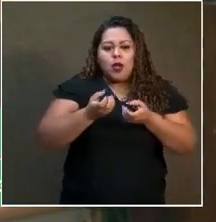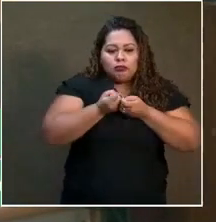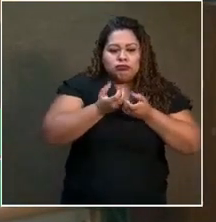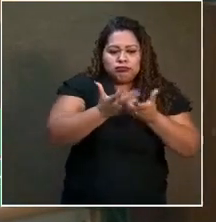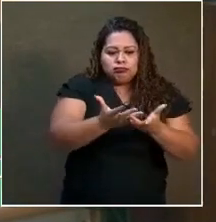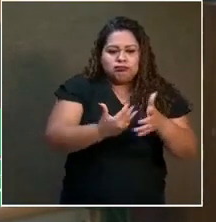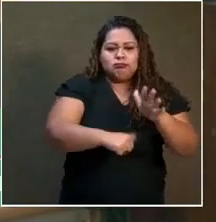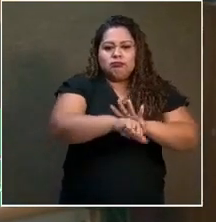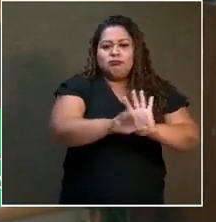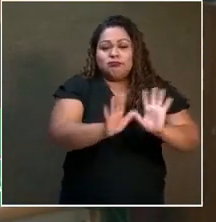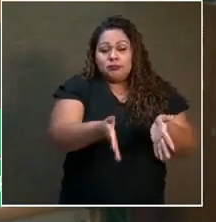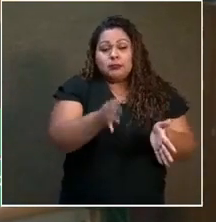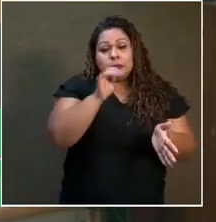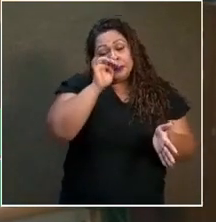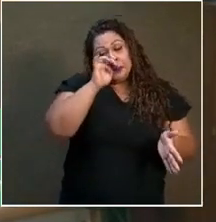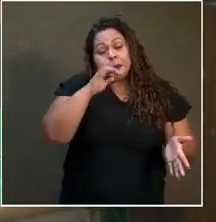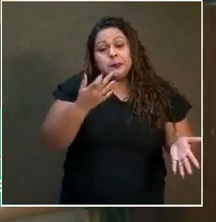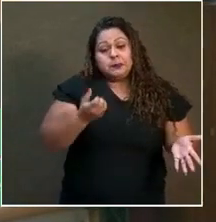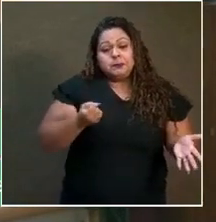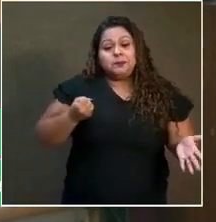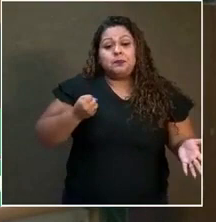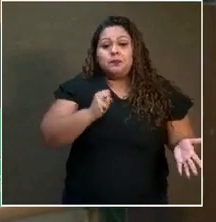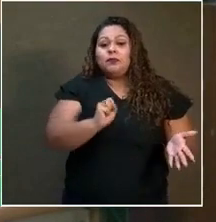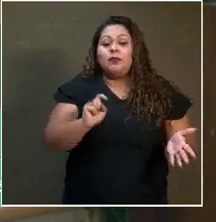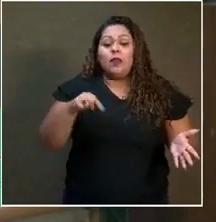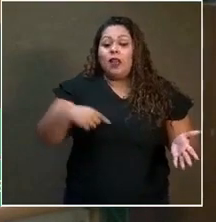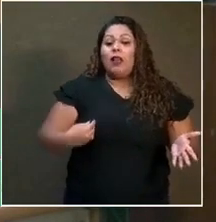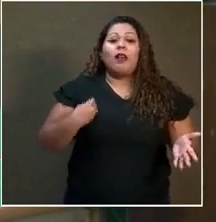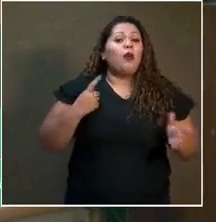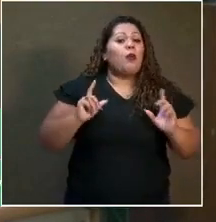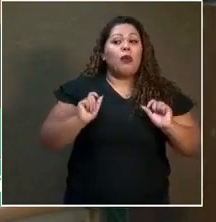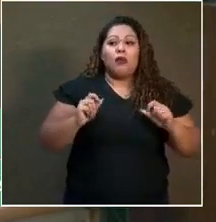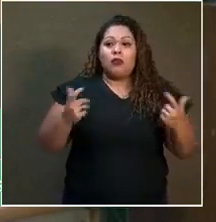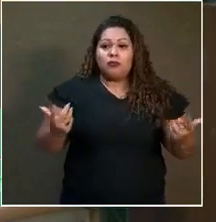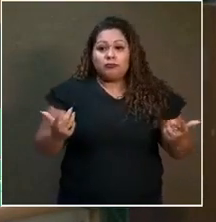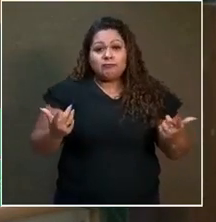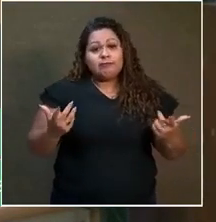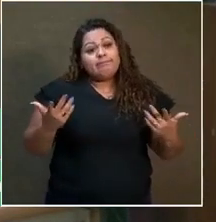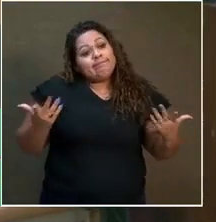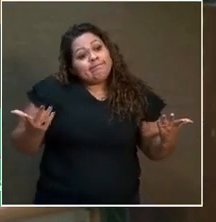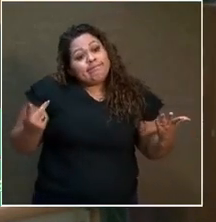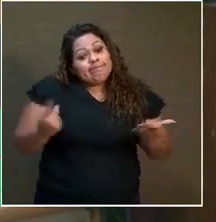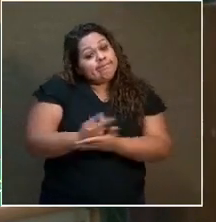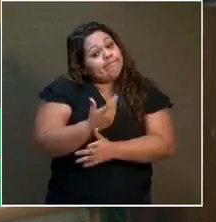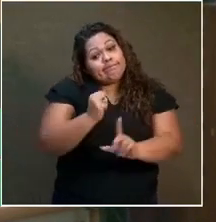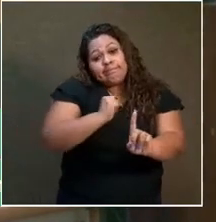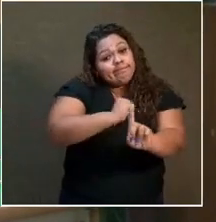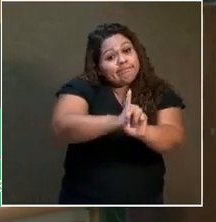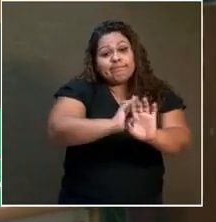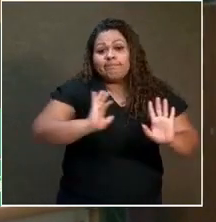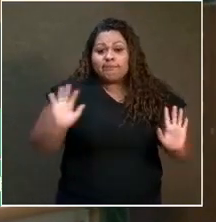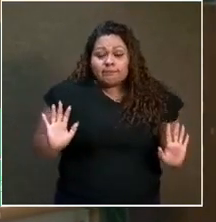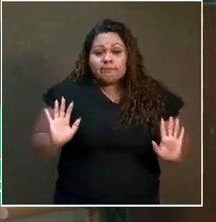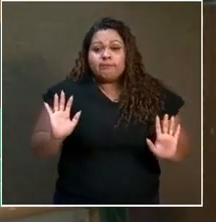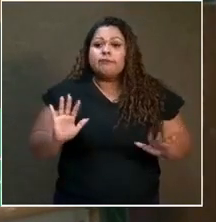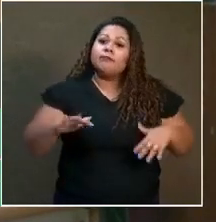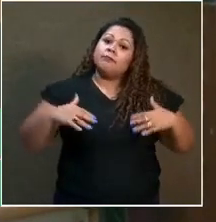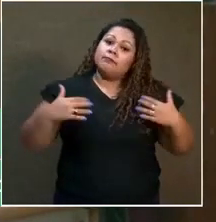crime, e a defesa está aqui para dizer o quê? Como não era para ele cometer, que ele